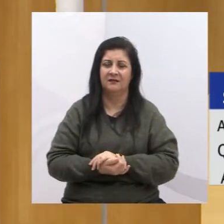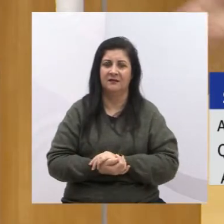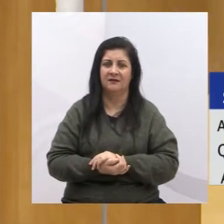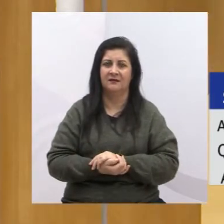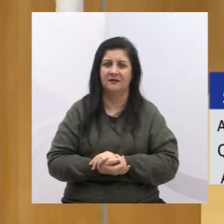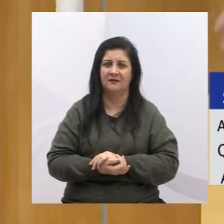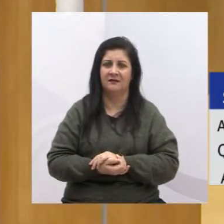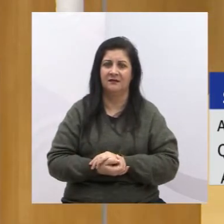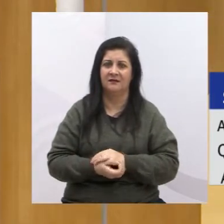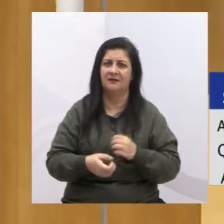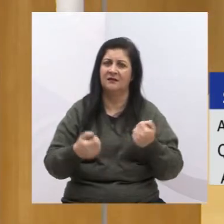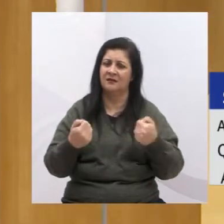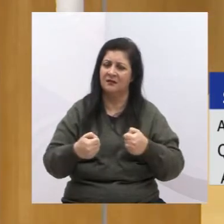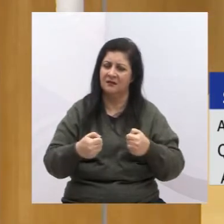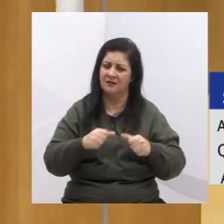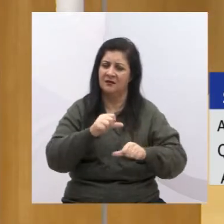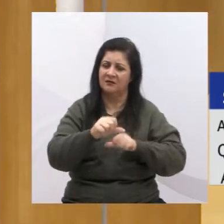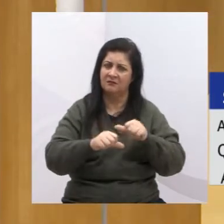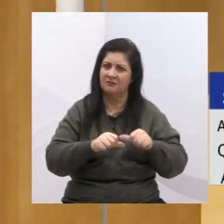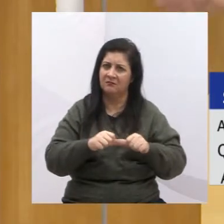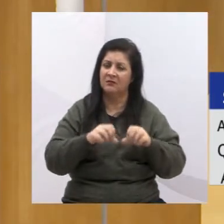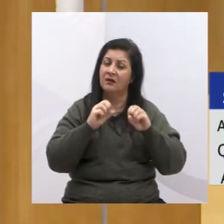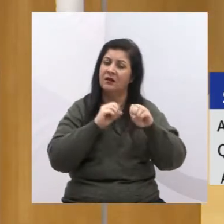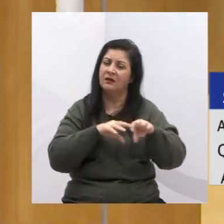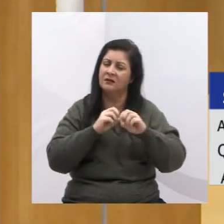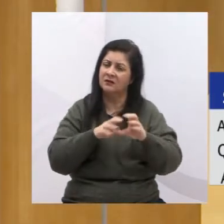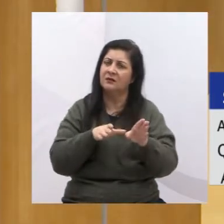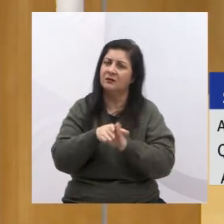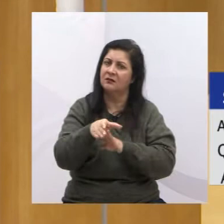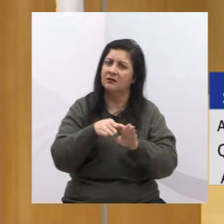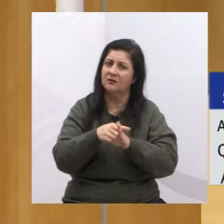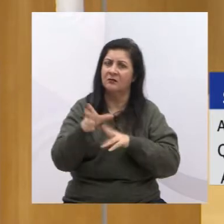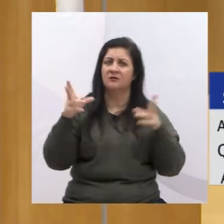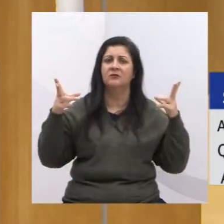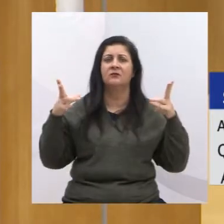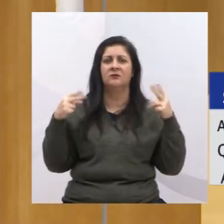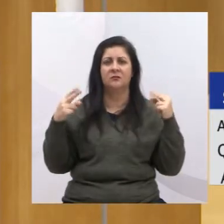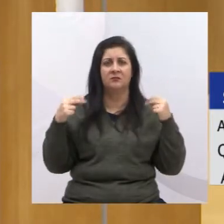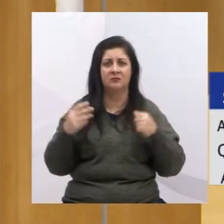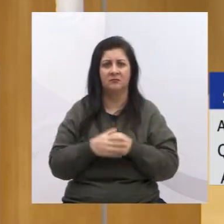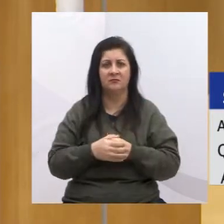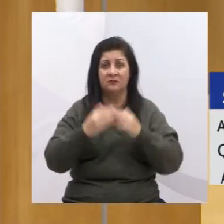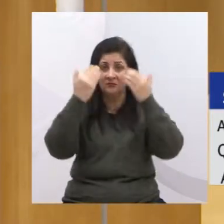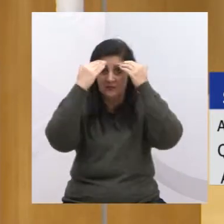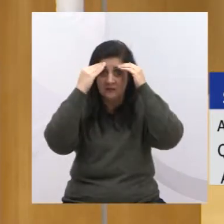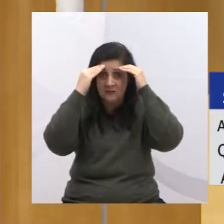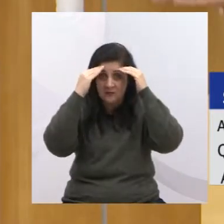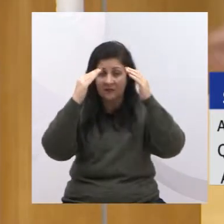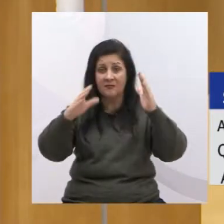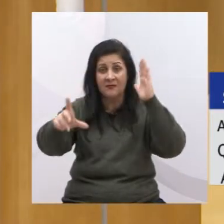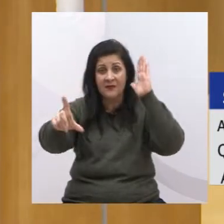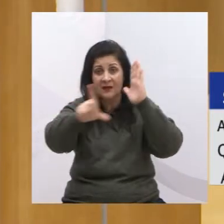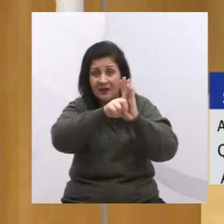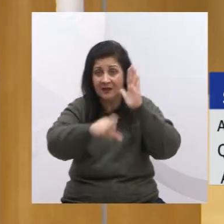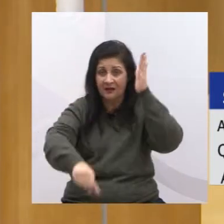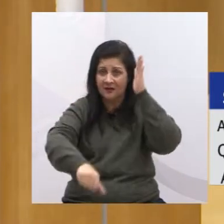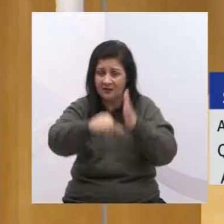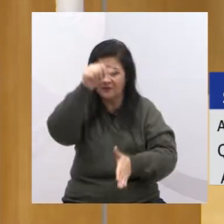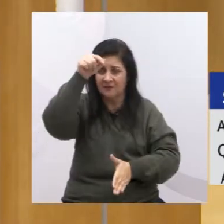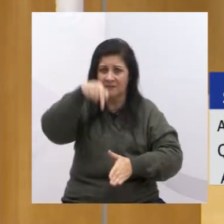Tem que ser feita uma reciclagem com os motoristas que trabalham na prefeitura, para entender que a lei tem que ser cumprida primeiro dentro de